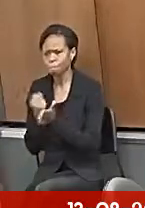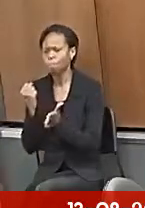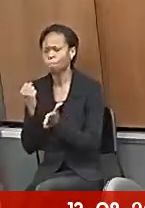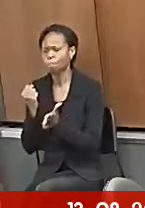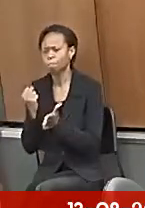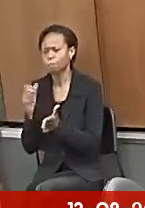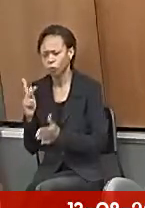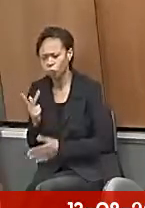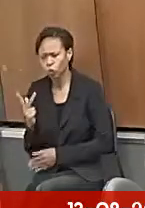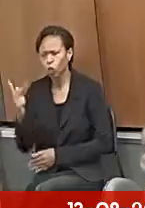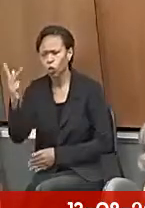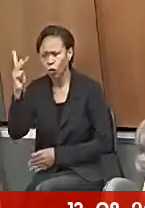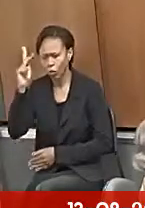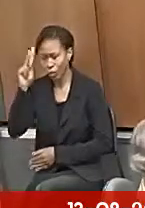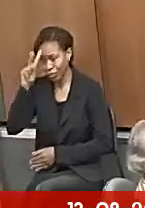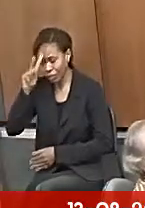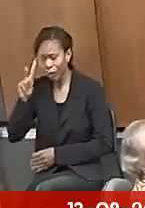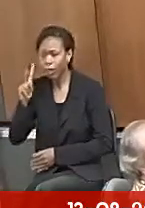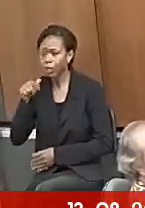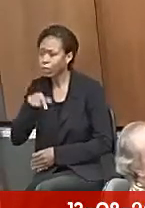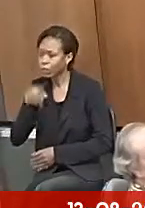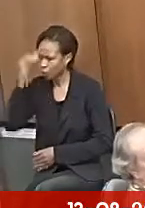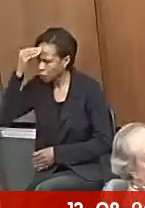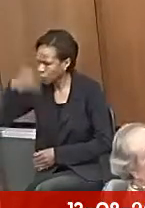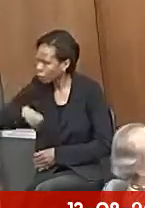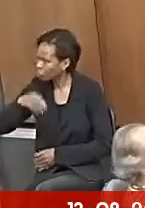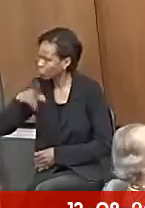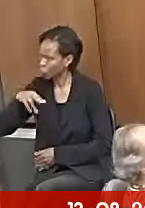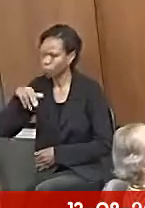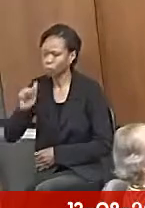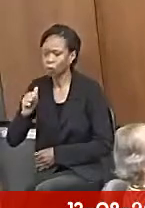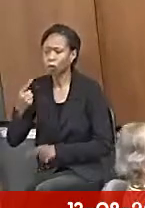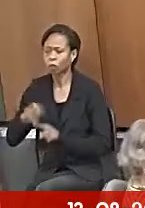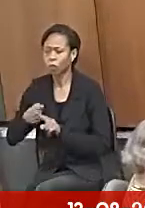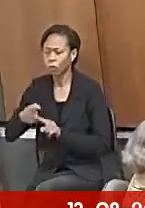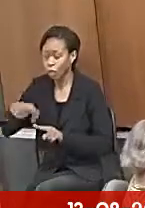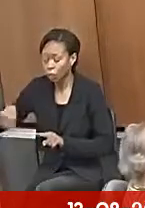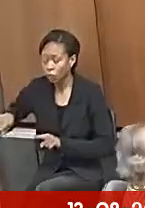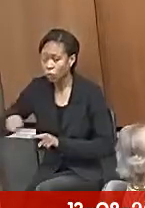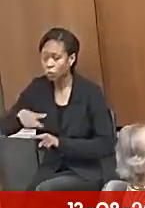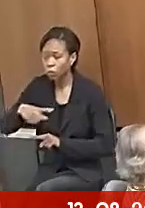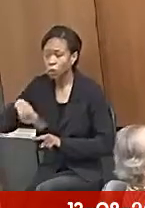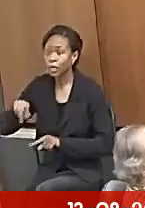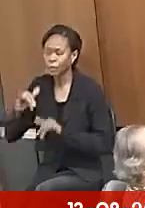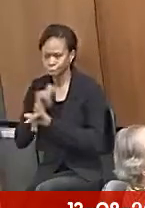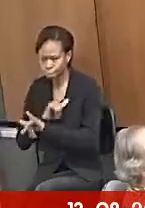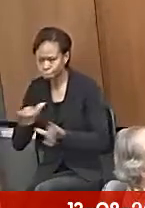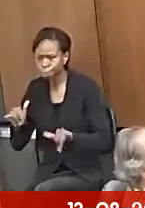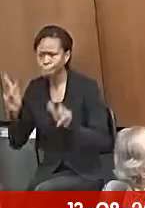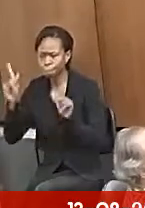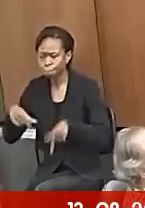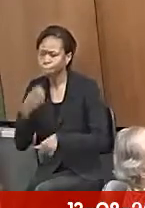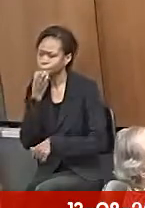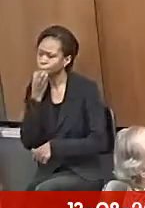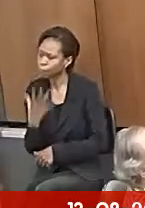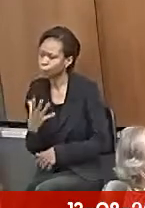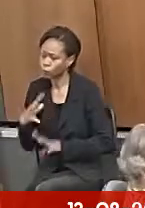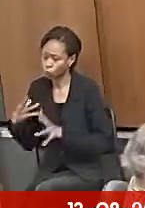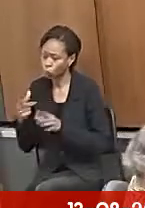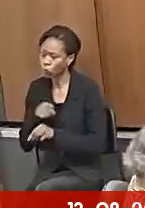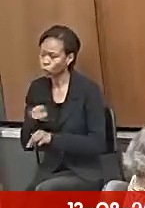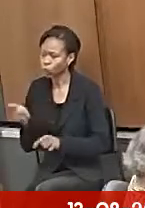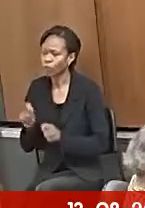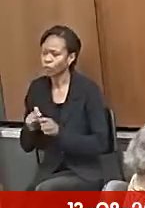design e nunca nunca porque daqui os atletas são para dizer melhor do que eu que vale a pena tudo que seja costurada